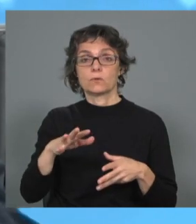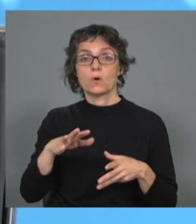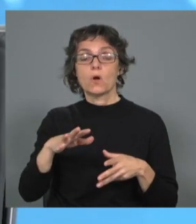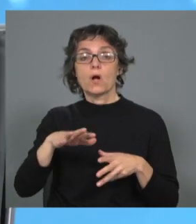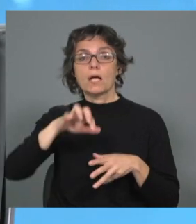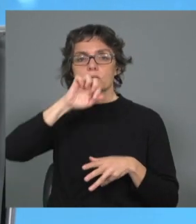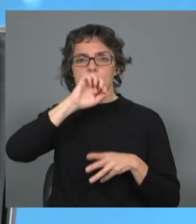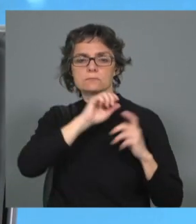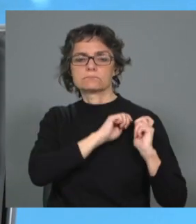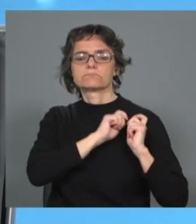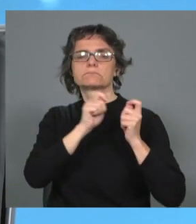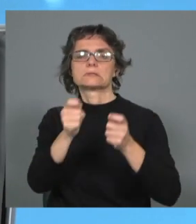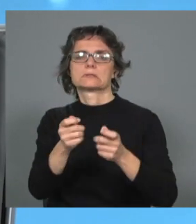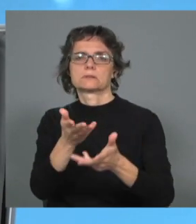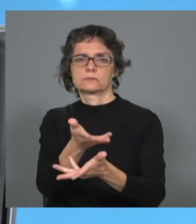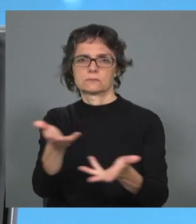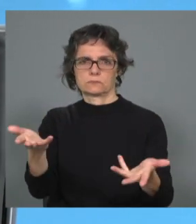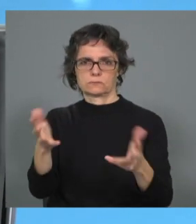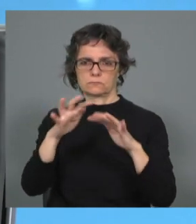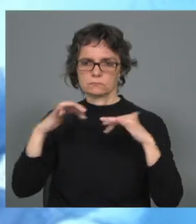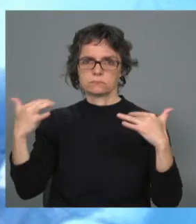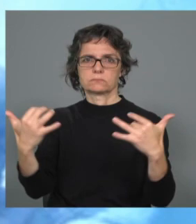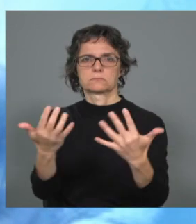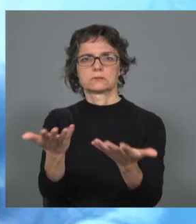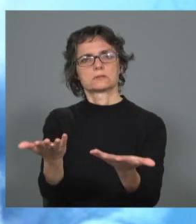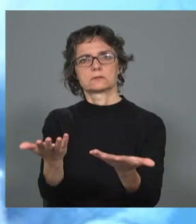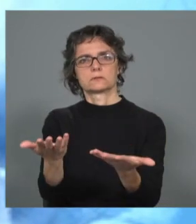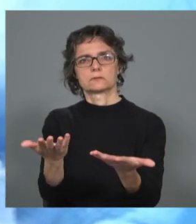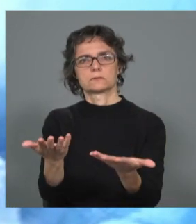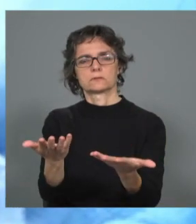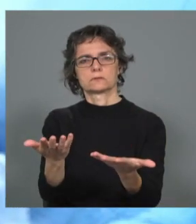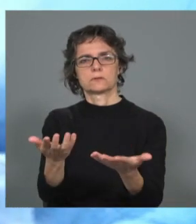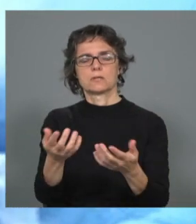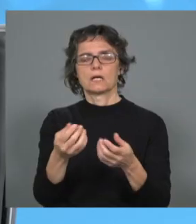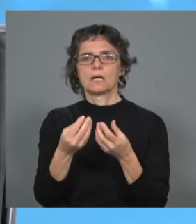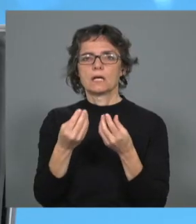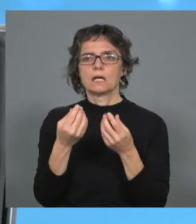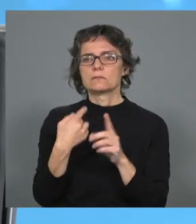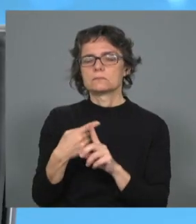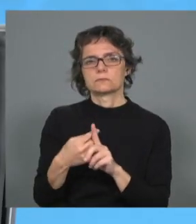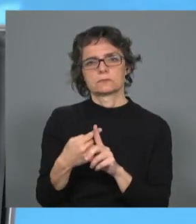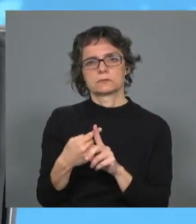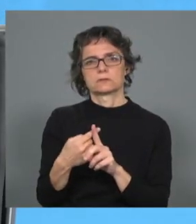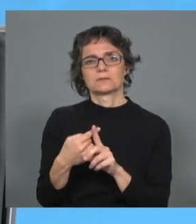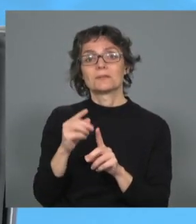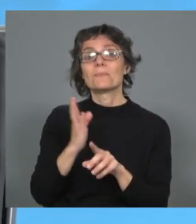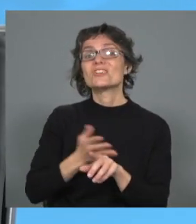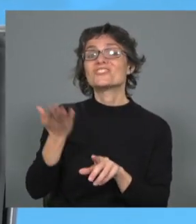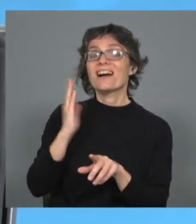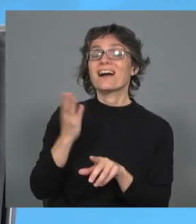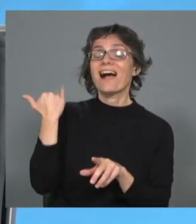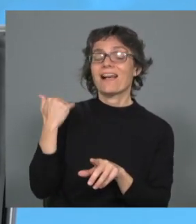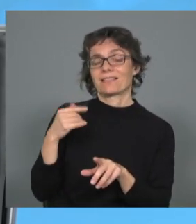descentralização extraordinária que ele fez, esta capilaridade já existia, a Igreja tem 2000 anos, por isso já existia. Nós é que se calhar estamos muito empedernidos.